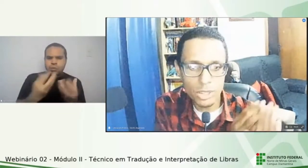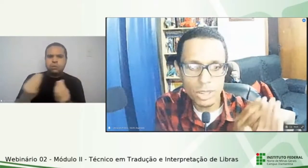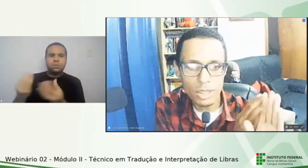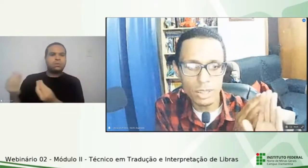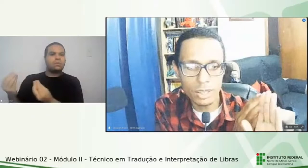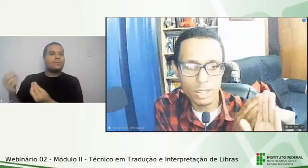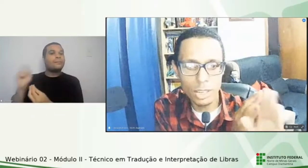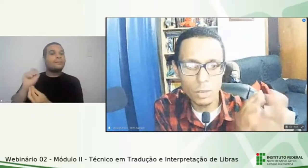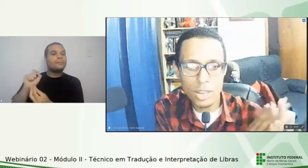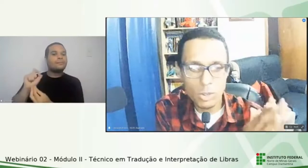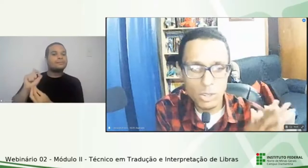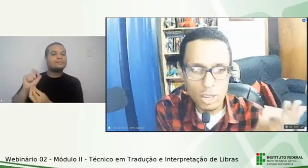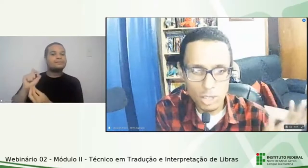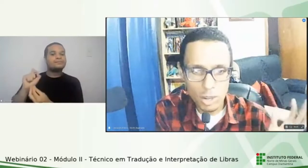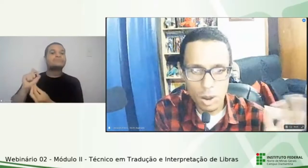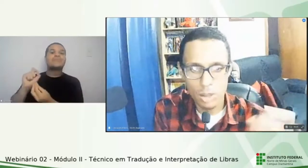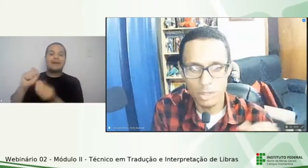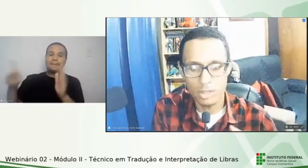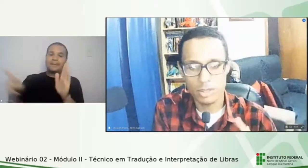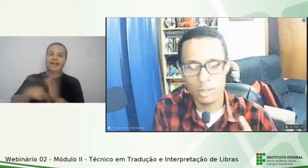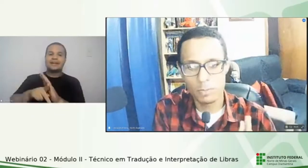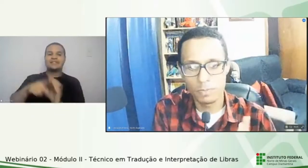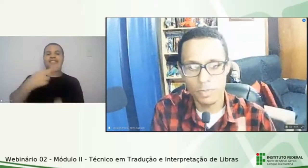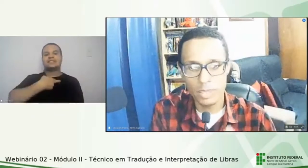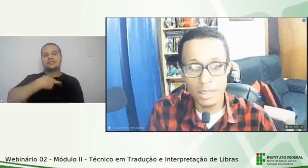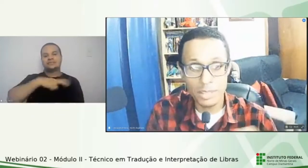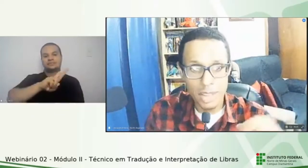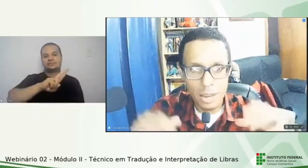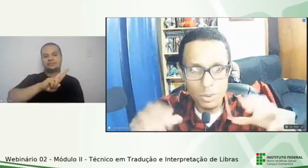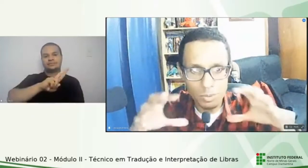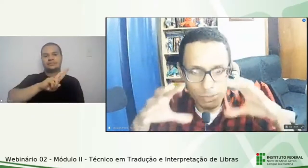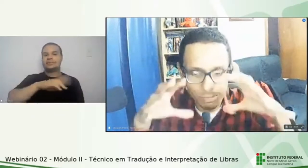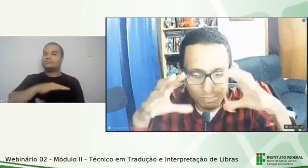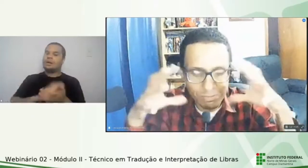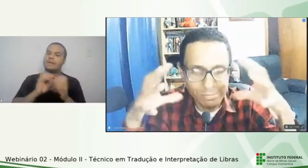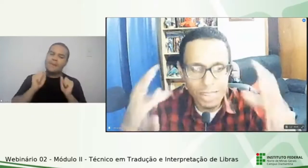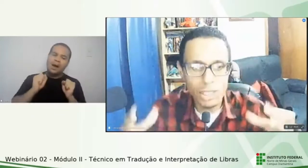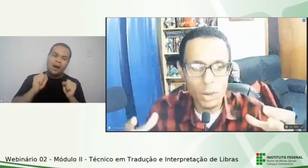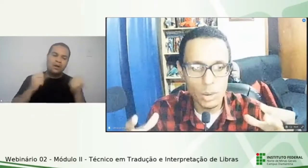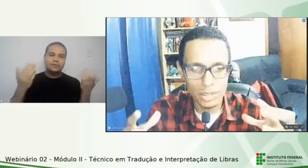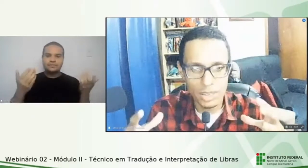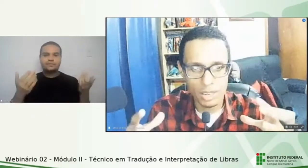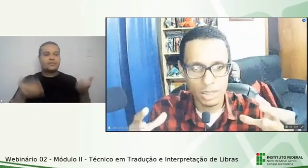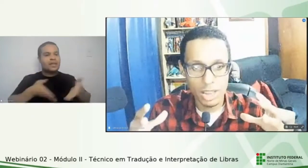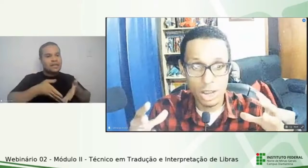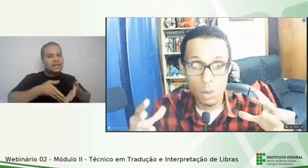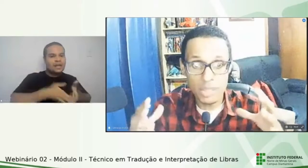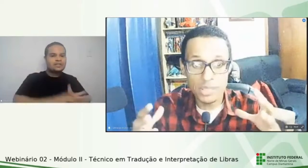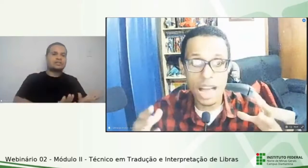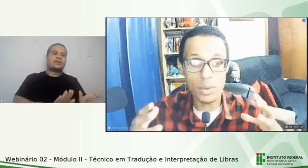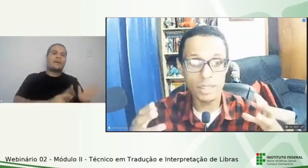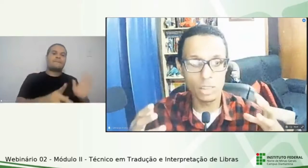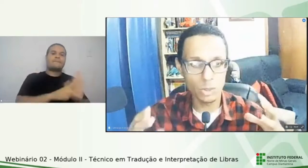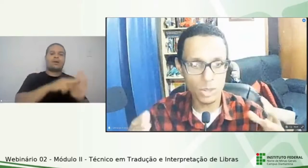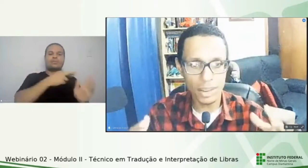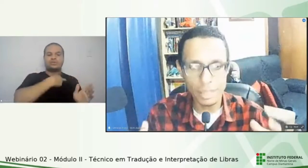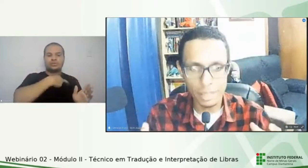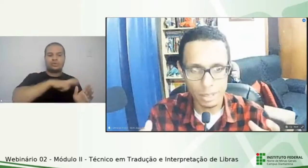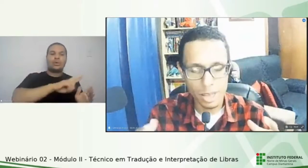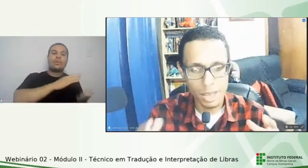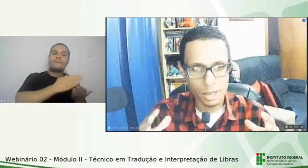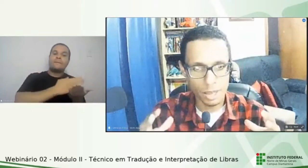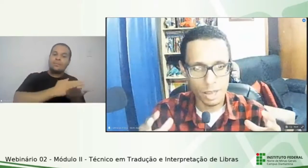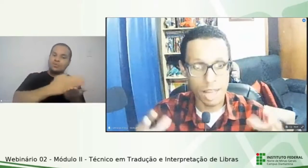são de denominações religiosas. Nasceram na teocracia. Começaram a traduzir